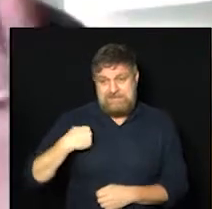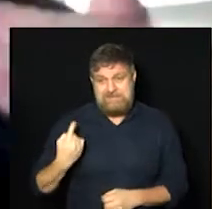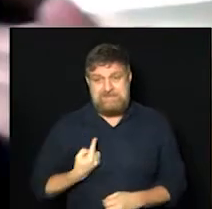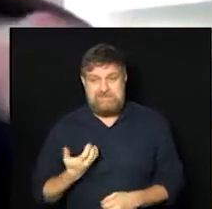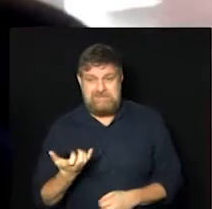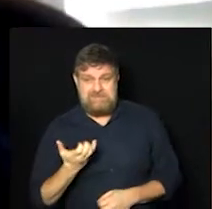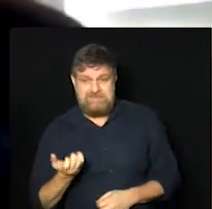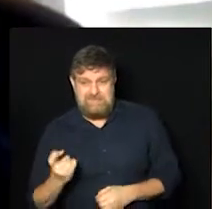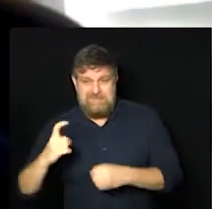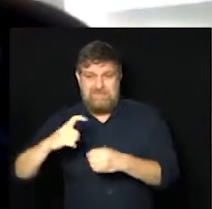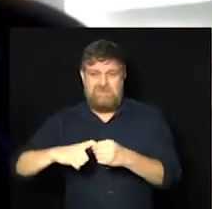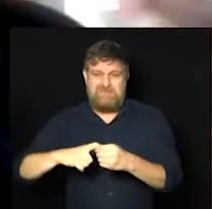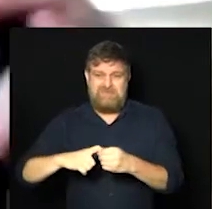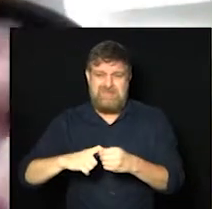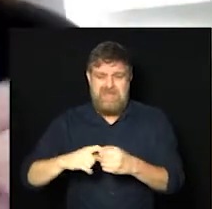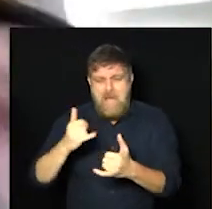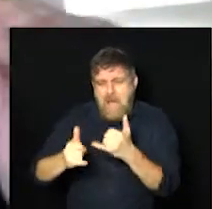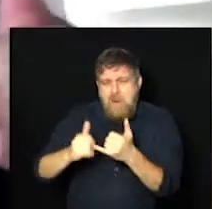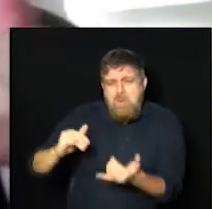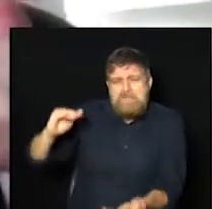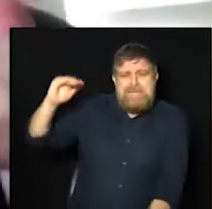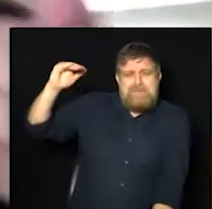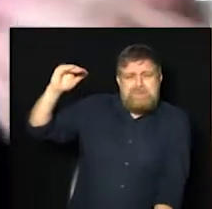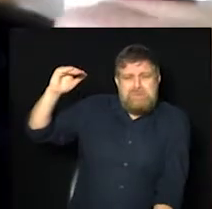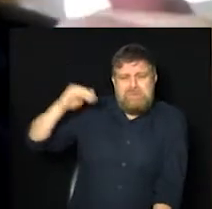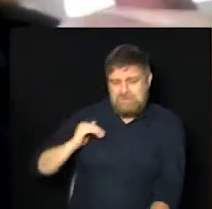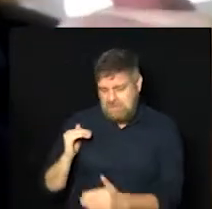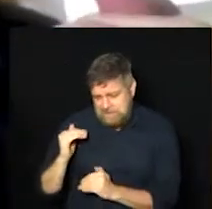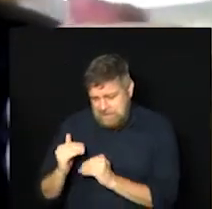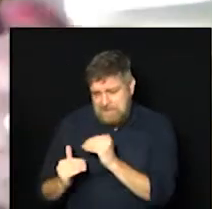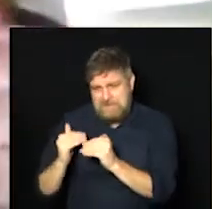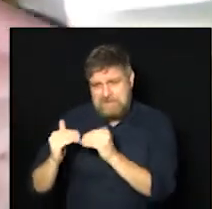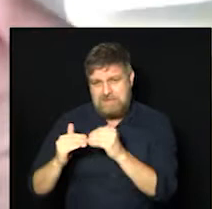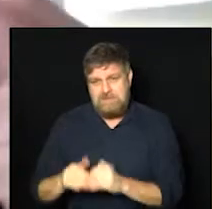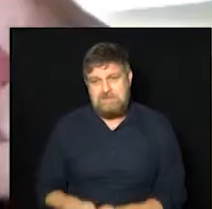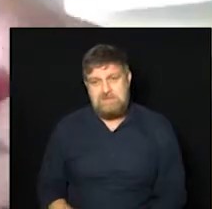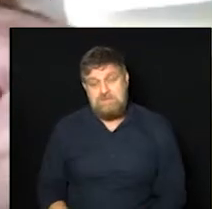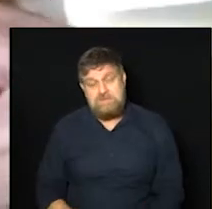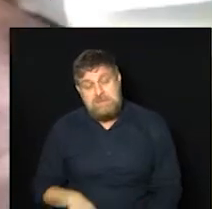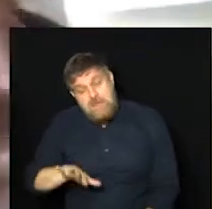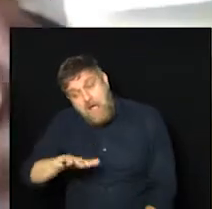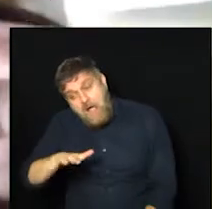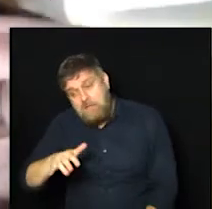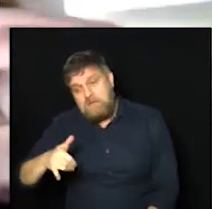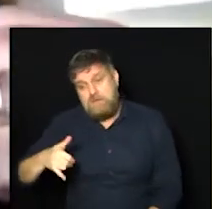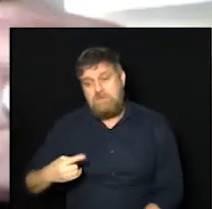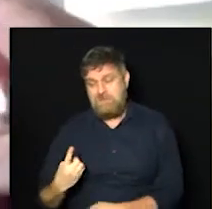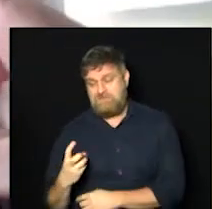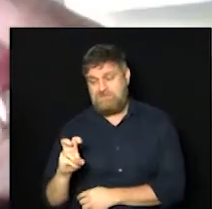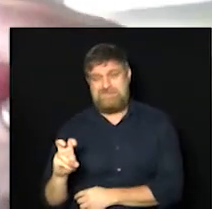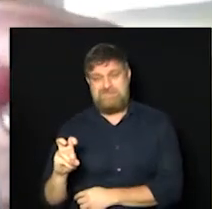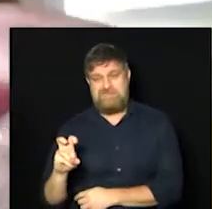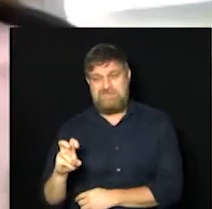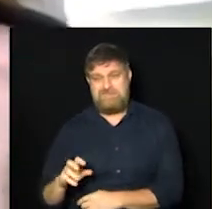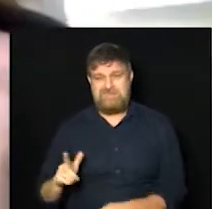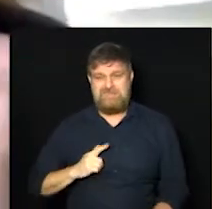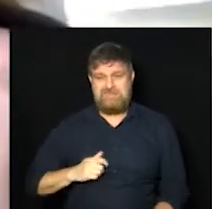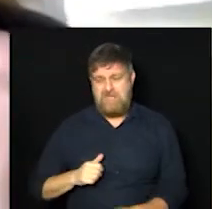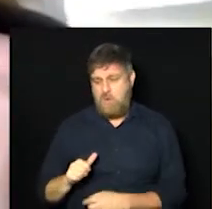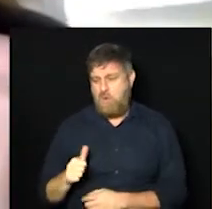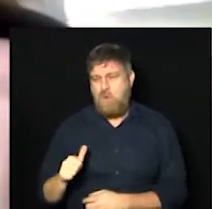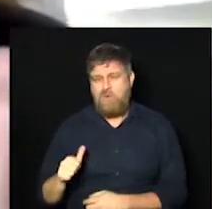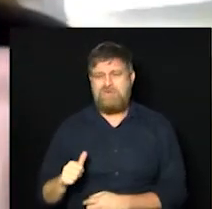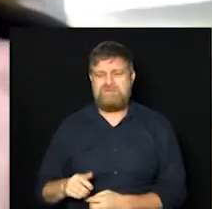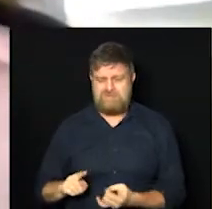17 já está na linha do adulto. Então, a gente devagarzinho, talvez o 15. A gente está com muita dificuldade no 11, no 13. Aí